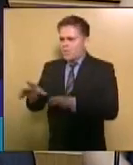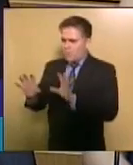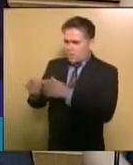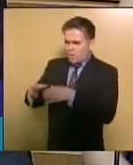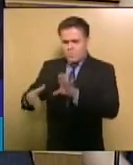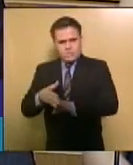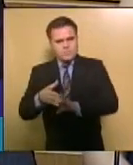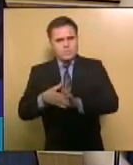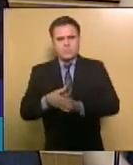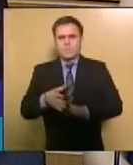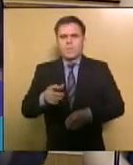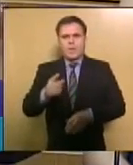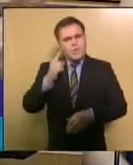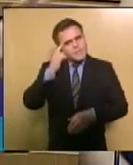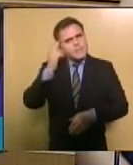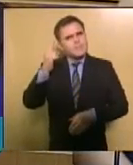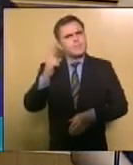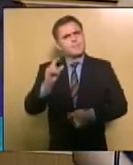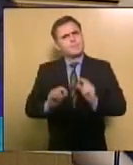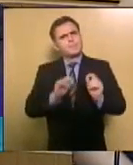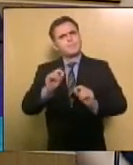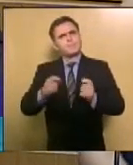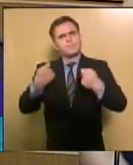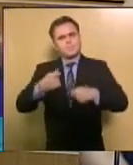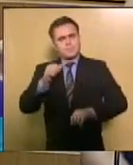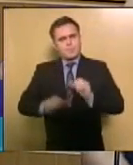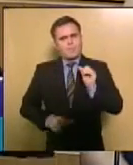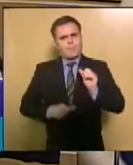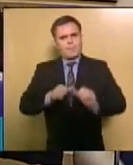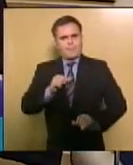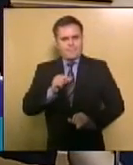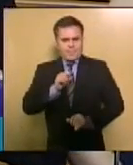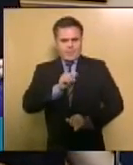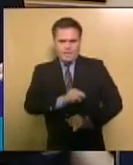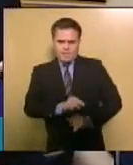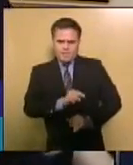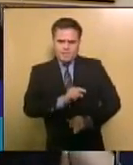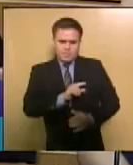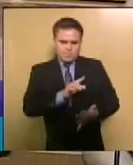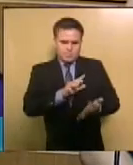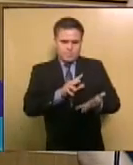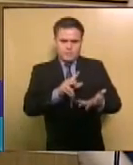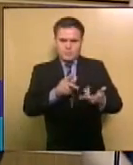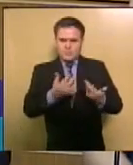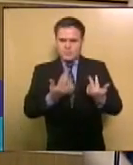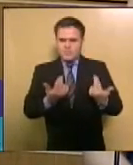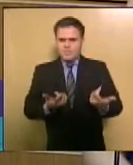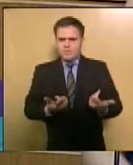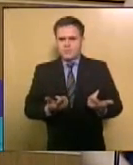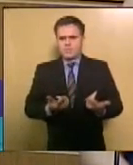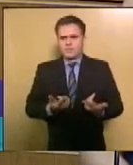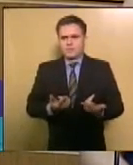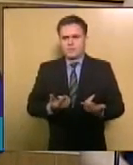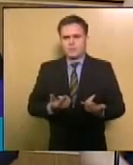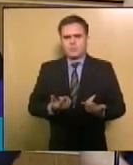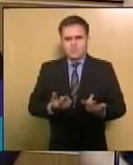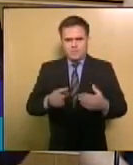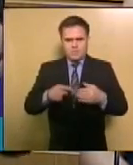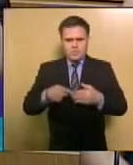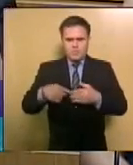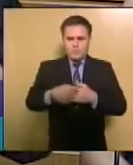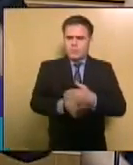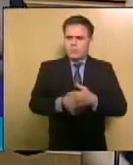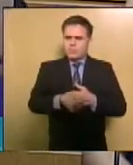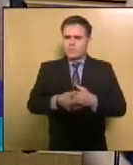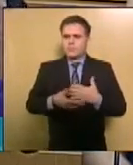é a ideia seguinte que vamos mudar sair do mundo reativo pro mundo proativo mas